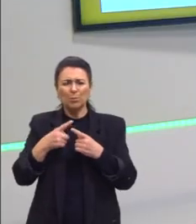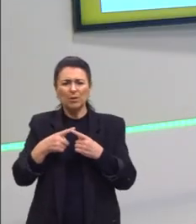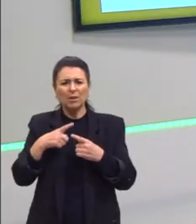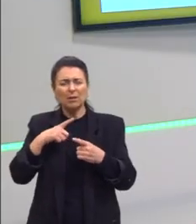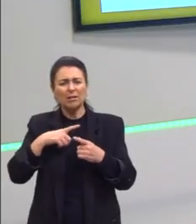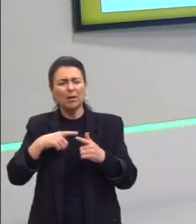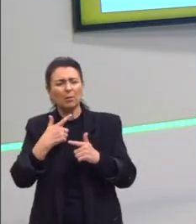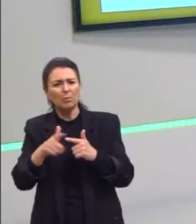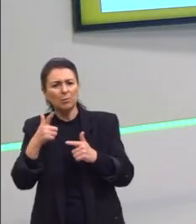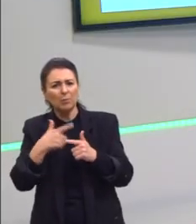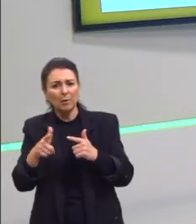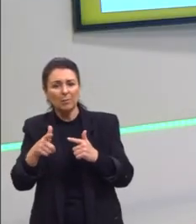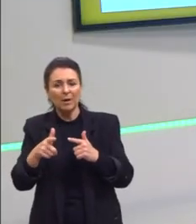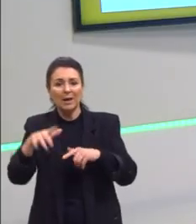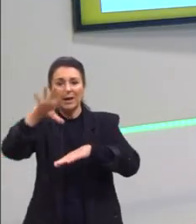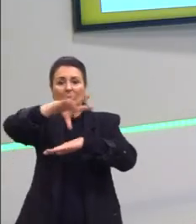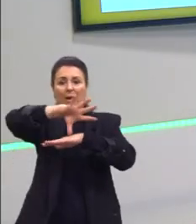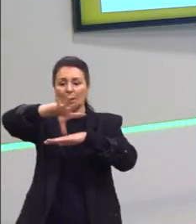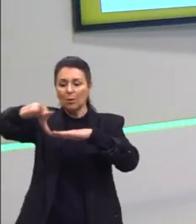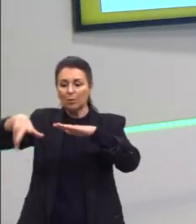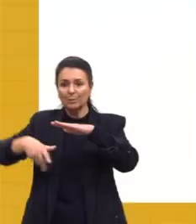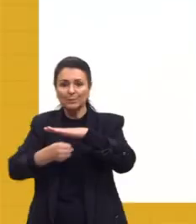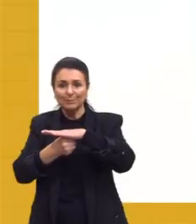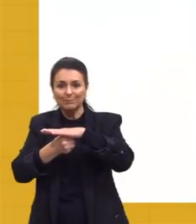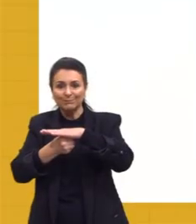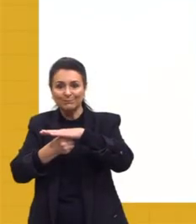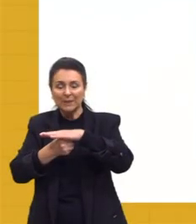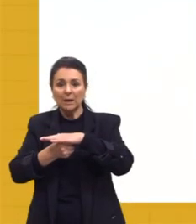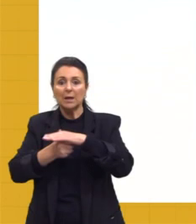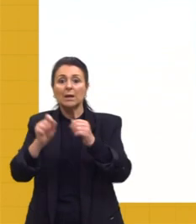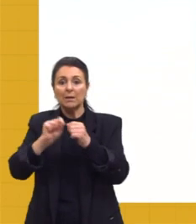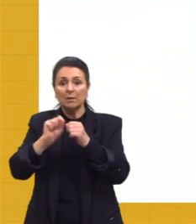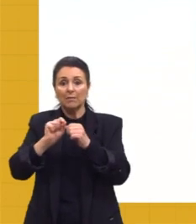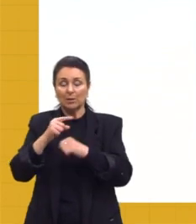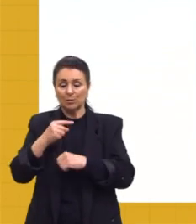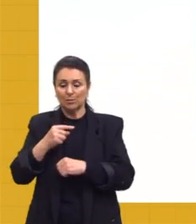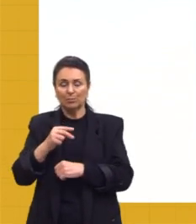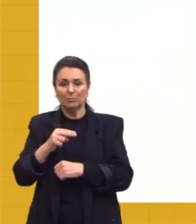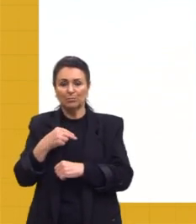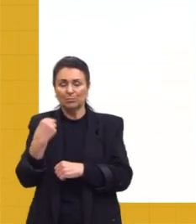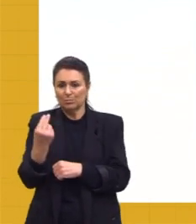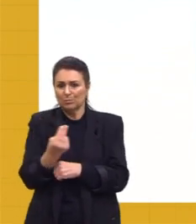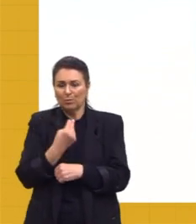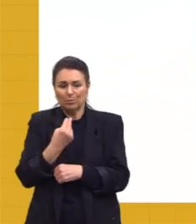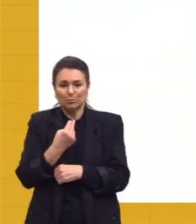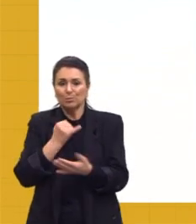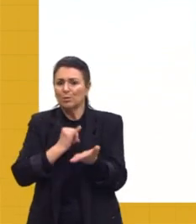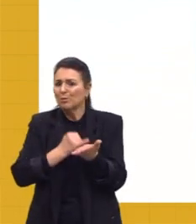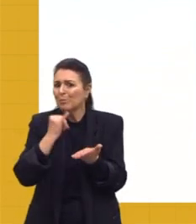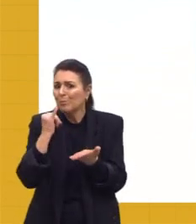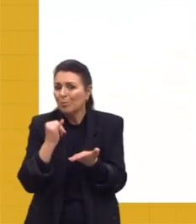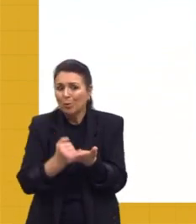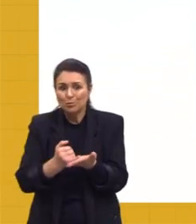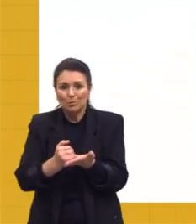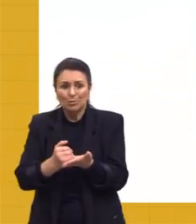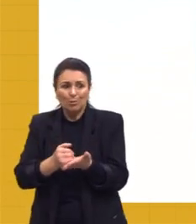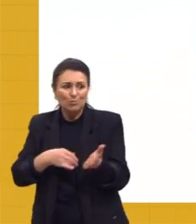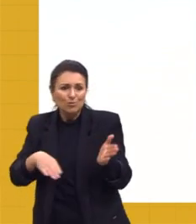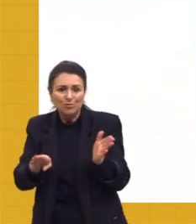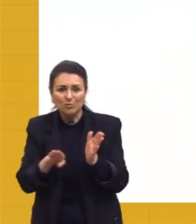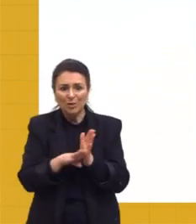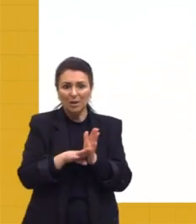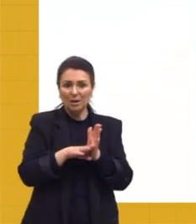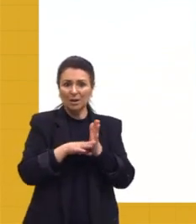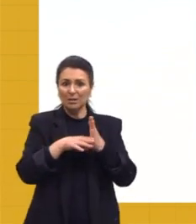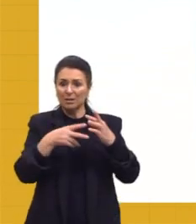nós é justamente a corrupção nessa corrupção que faz com que o nosso os impostos não chega a população que